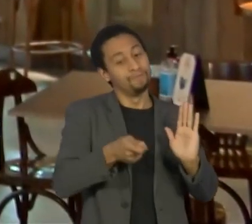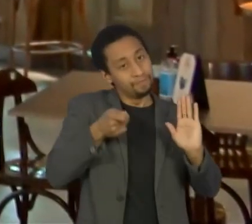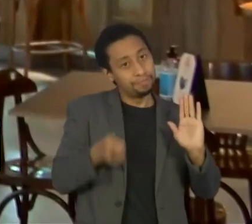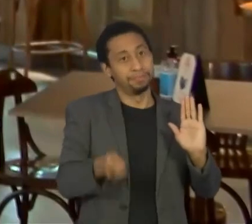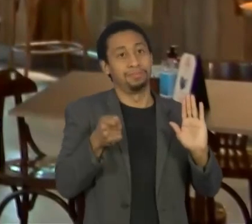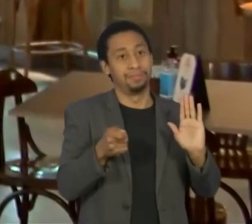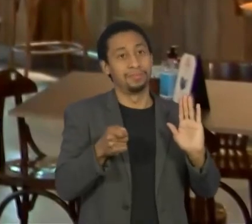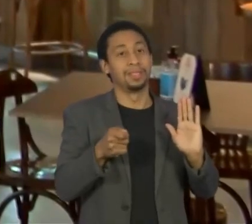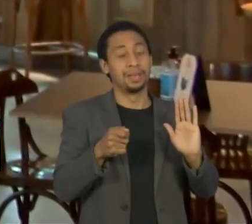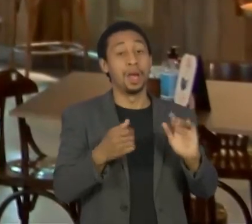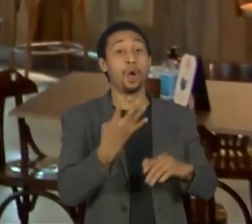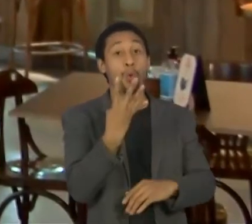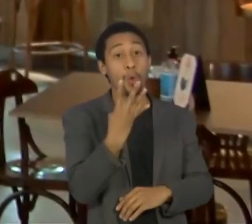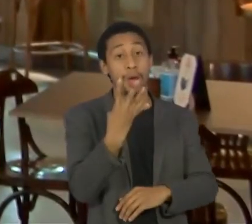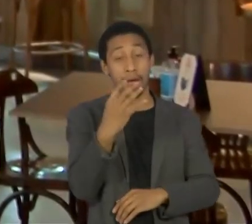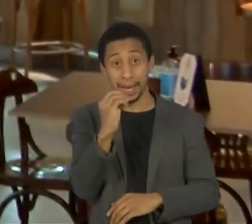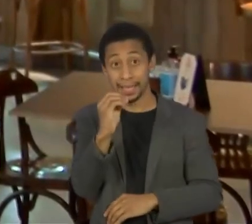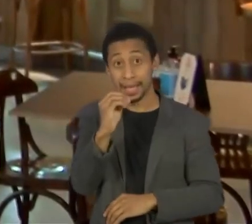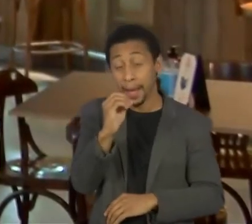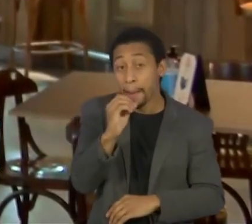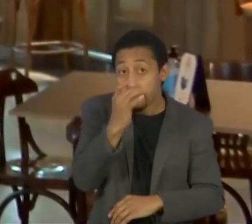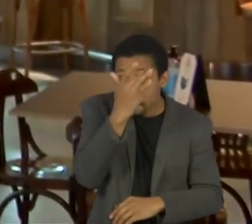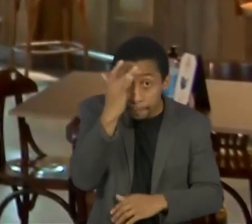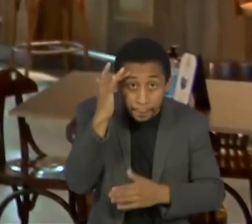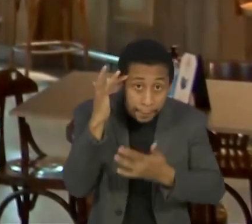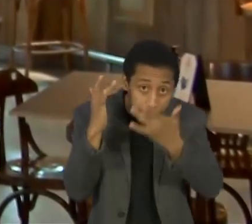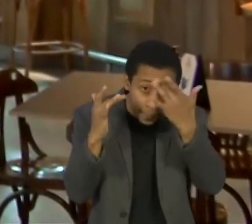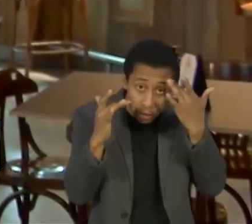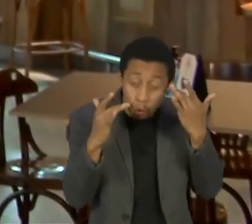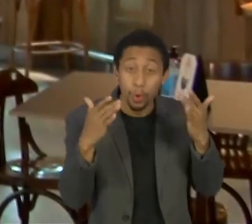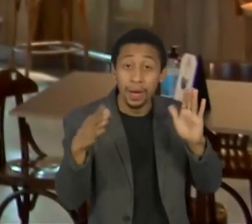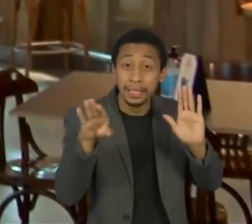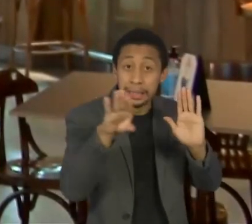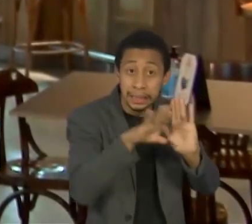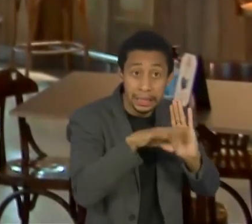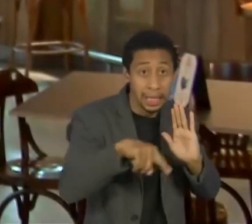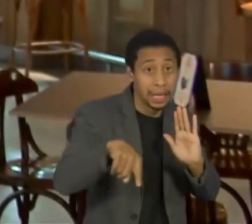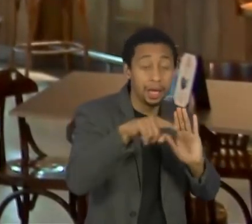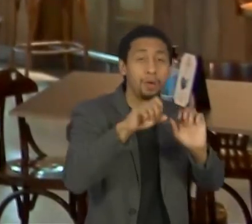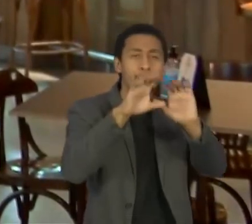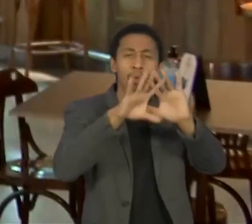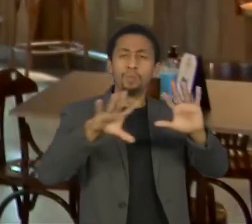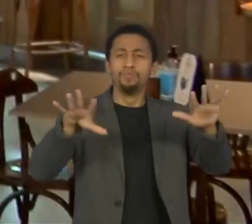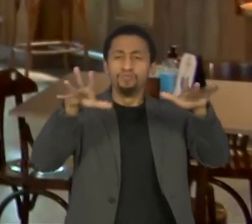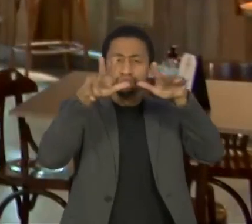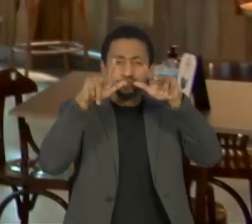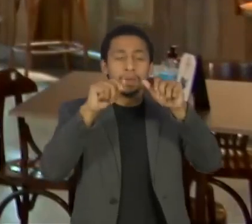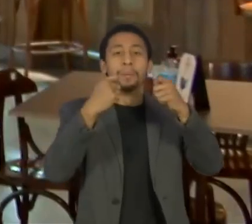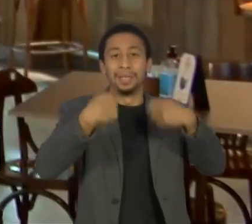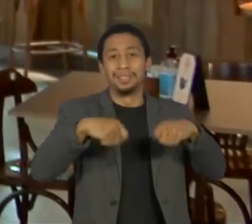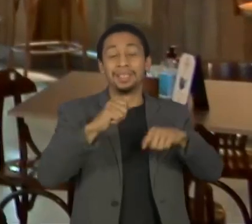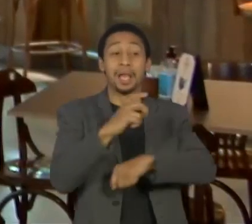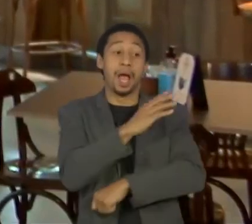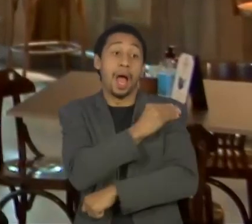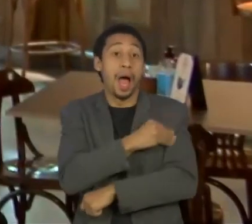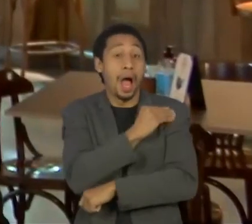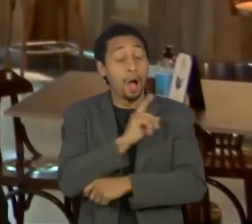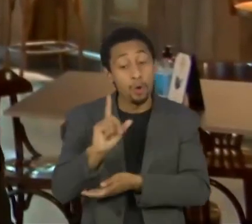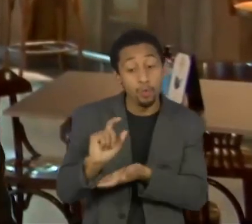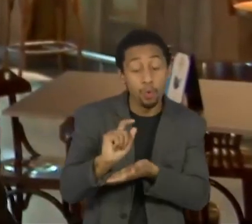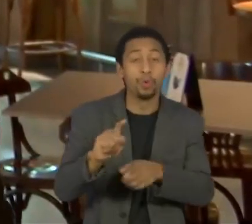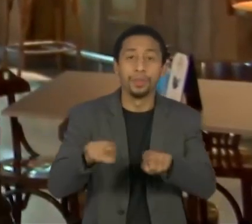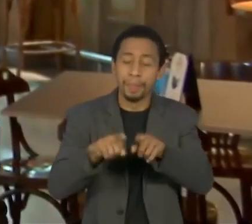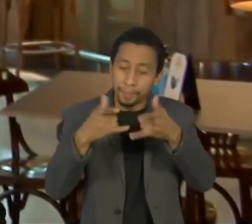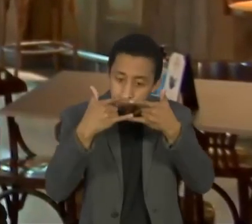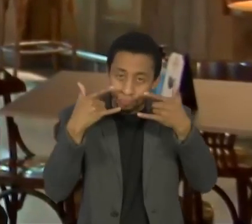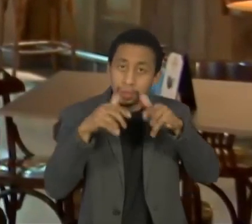capacidade máxima de 40 pessoas, têm que estar arejados e oferecer álcool em gel e não podem passar das 10 horas.